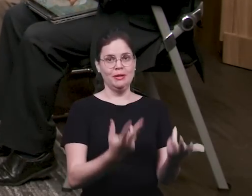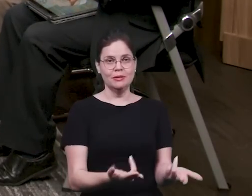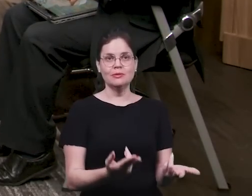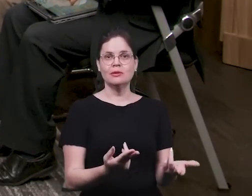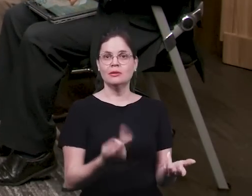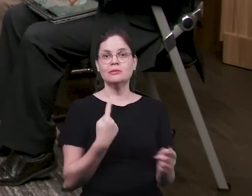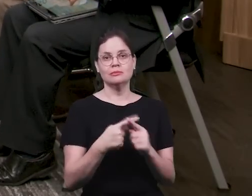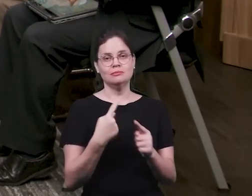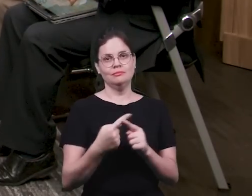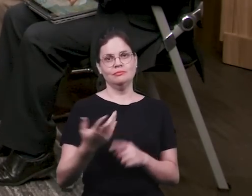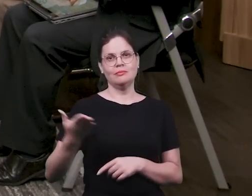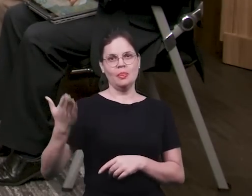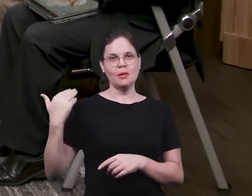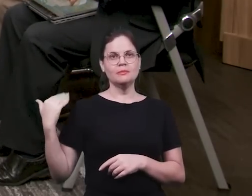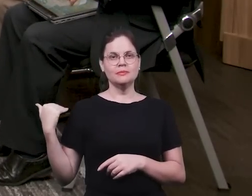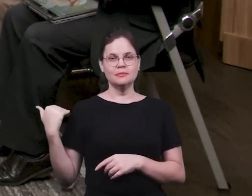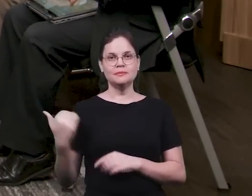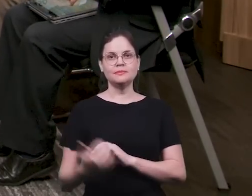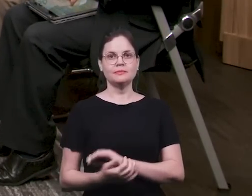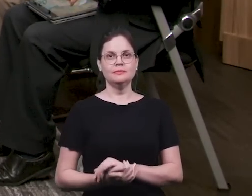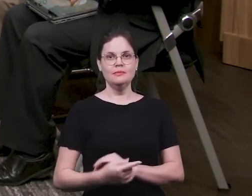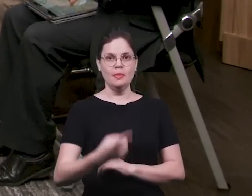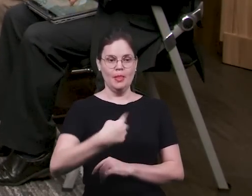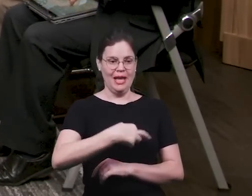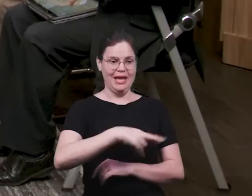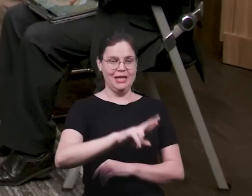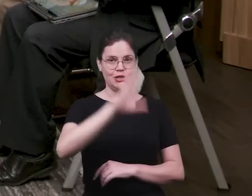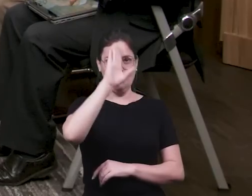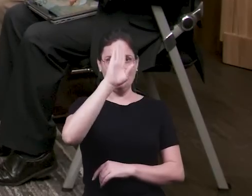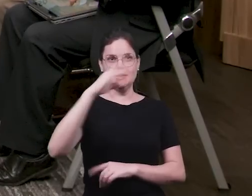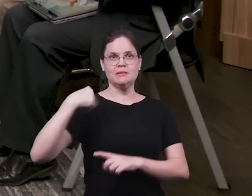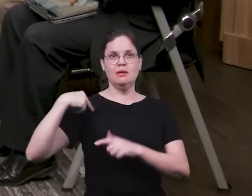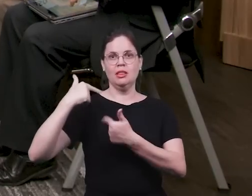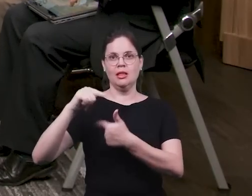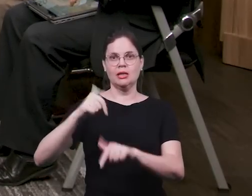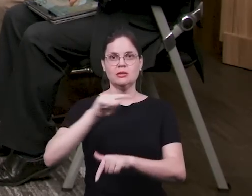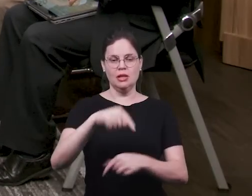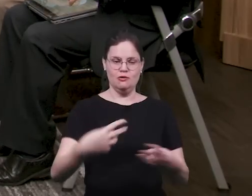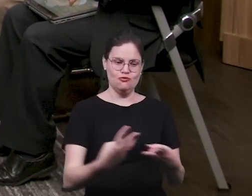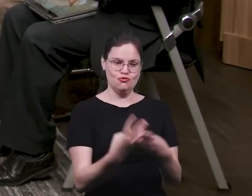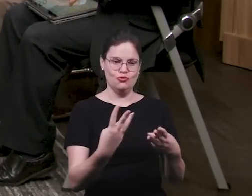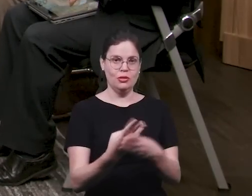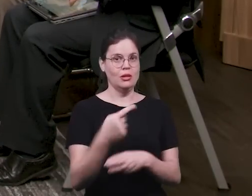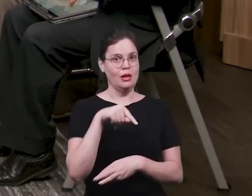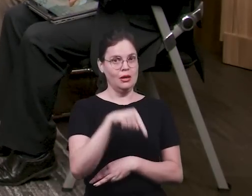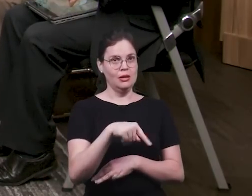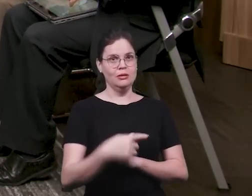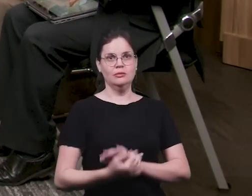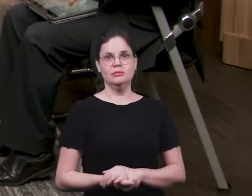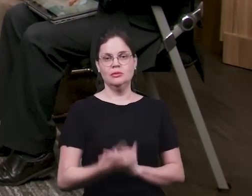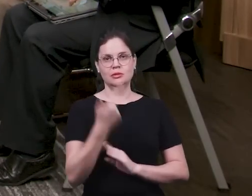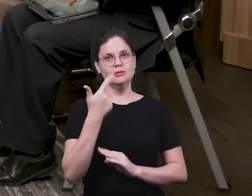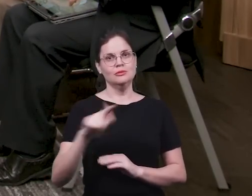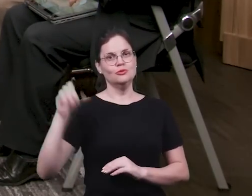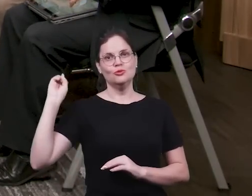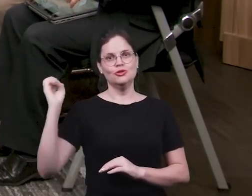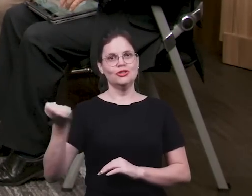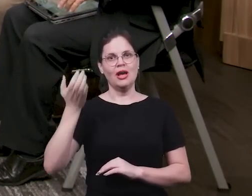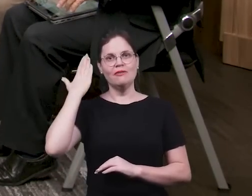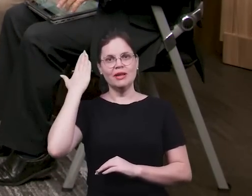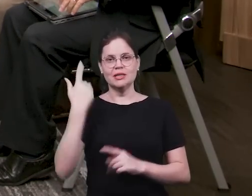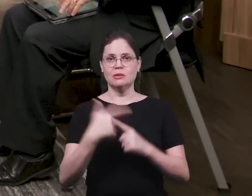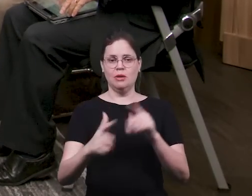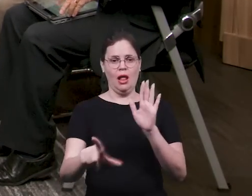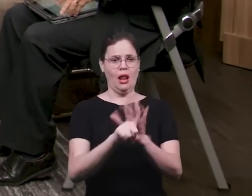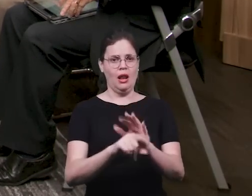da época, da religião da época, que eram os... Os religiosos daquela não tinham revelação. Baseado exclusivamente na